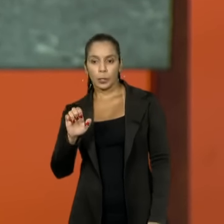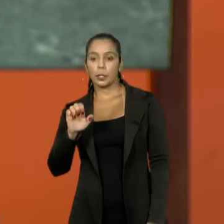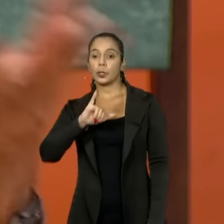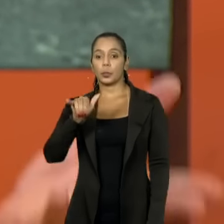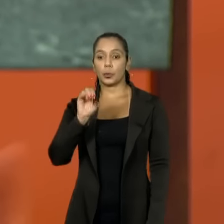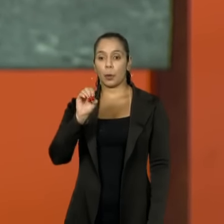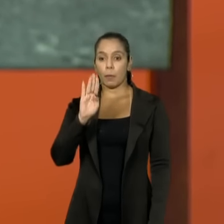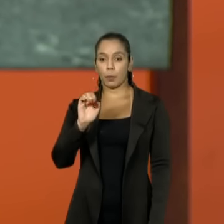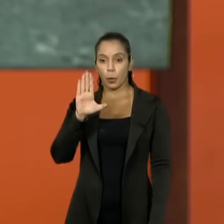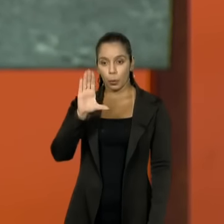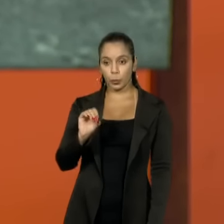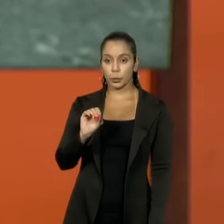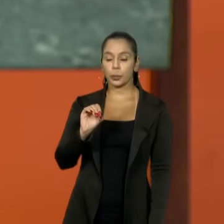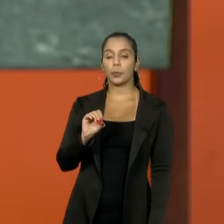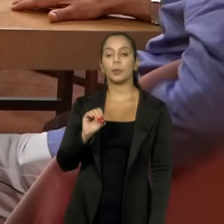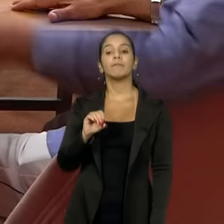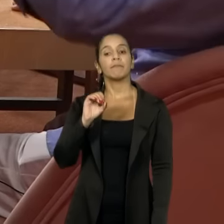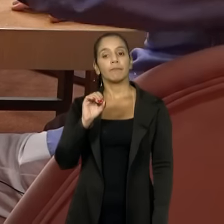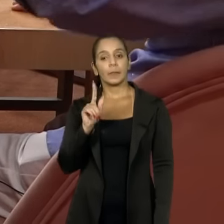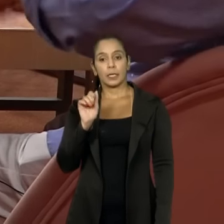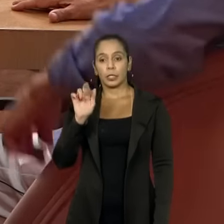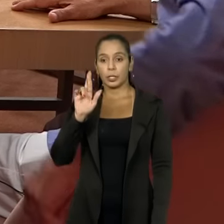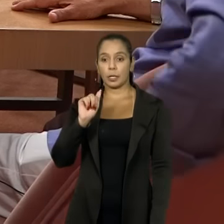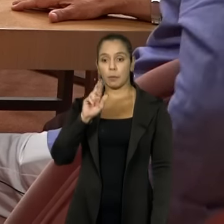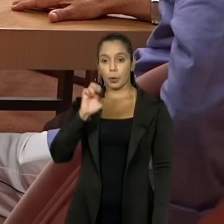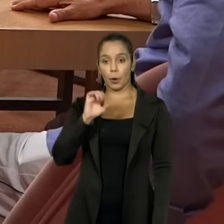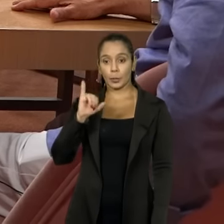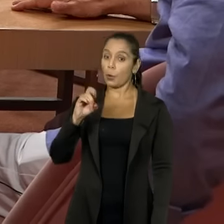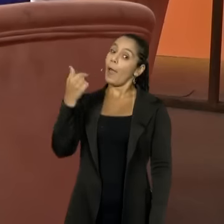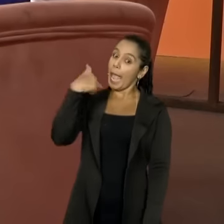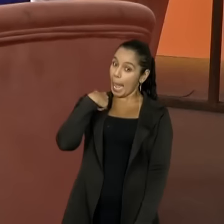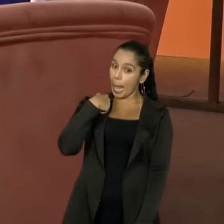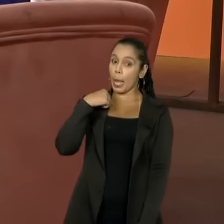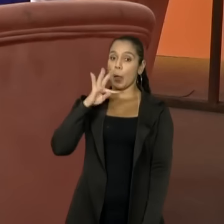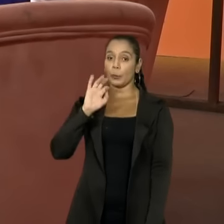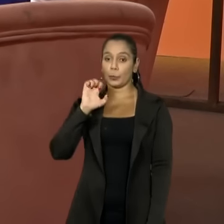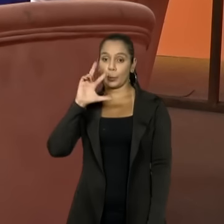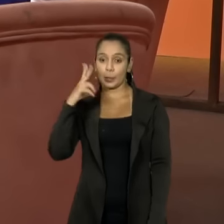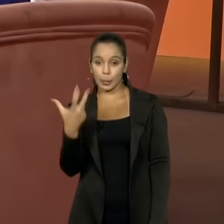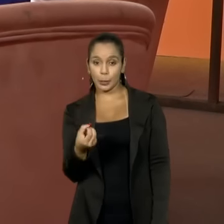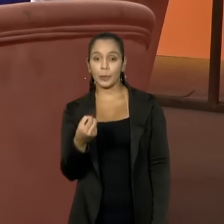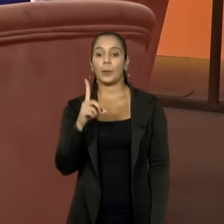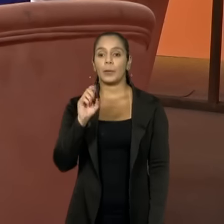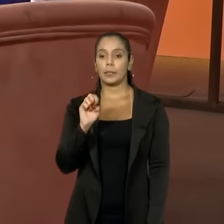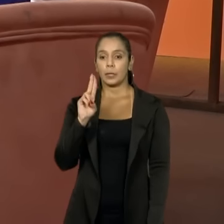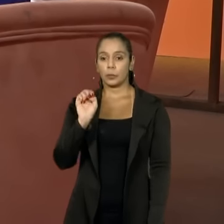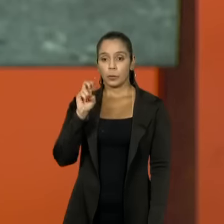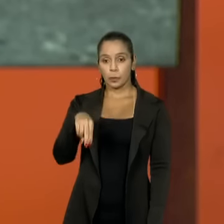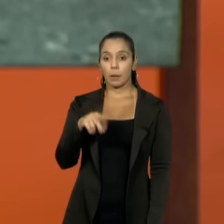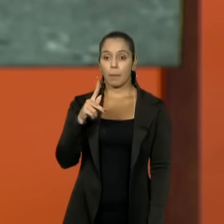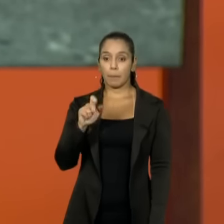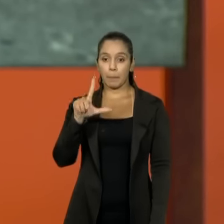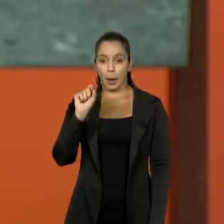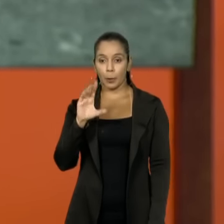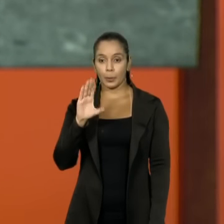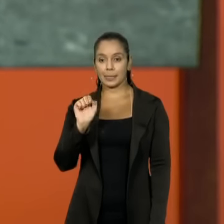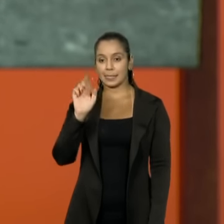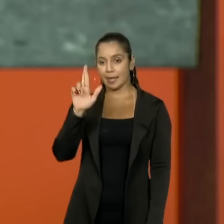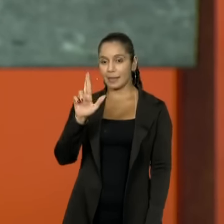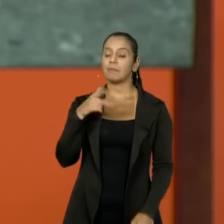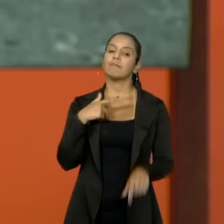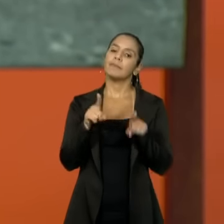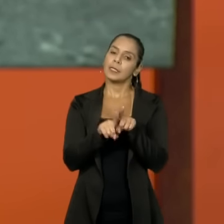próprio Jadir Ambrosio estava vivo na época. Eu fui, você, Toninho, Adeuzon. Paulo César Pinheiro. E tem uma coisa que